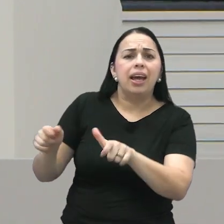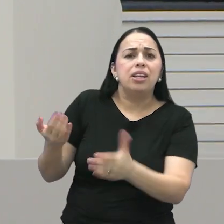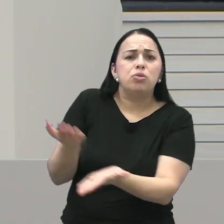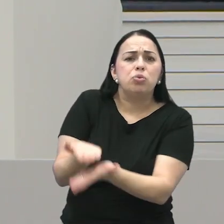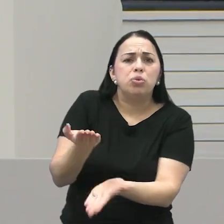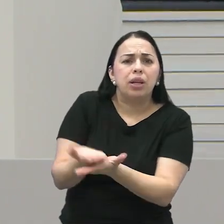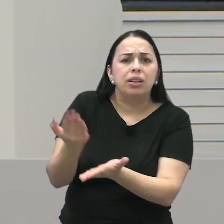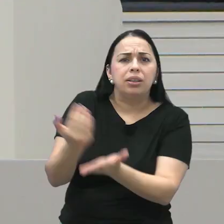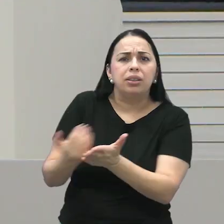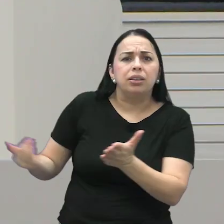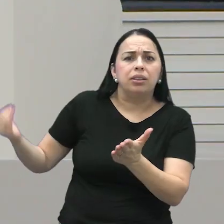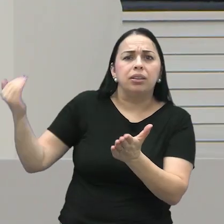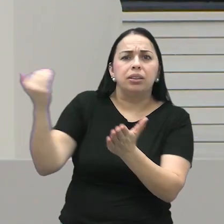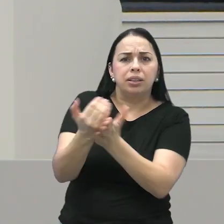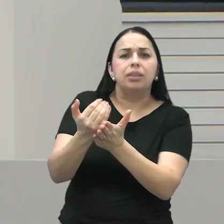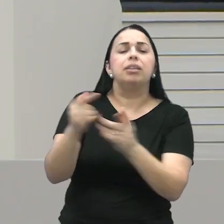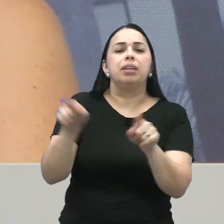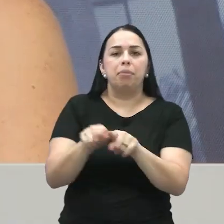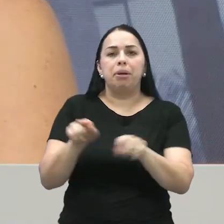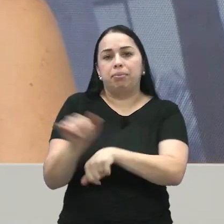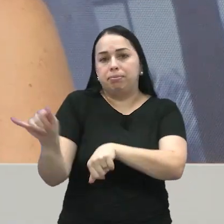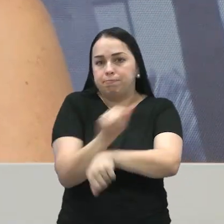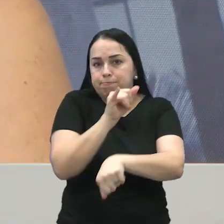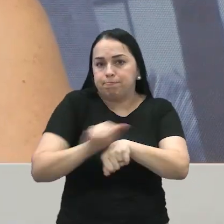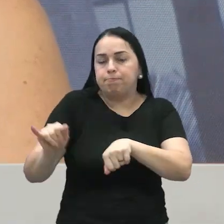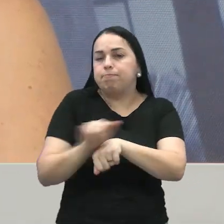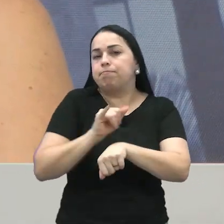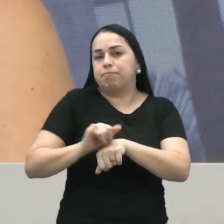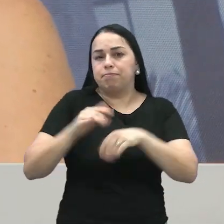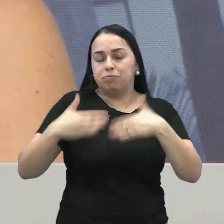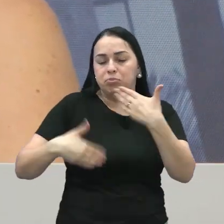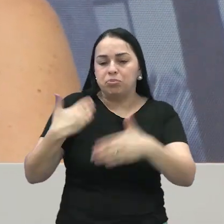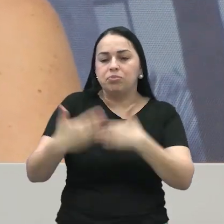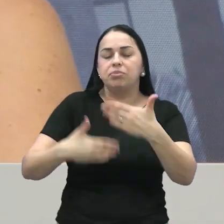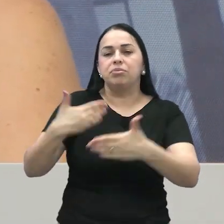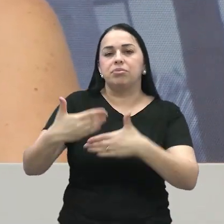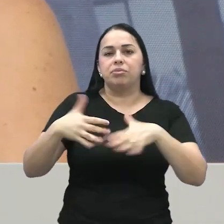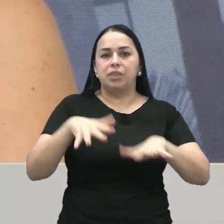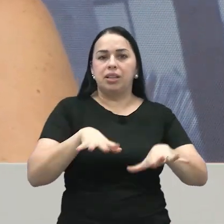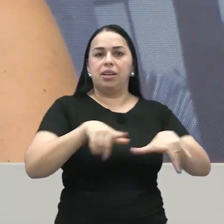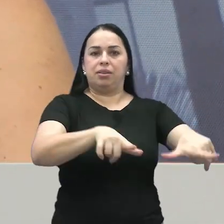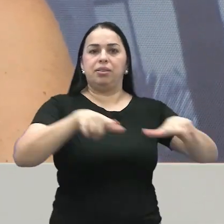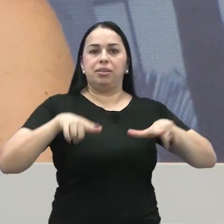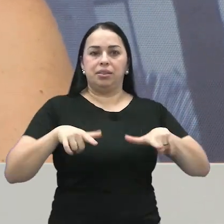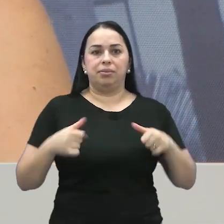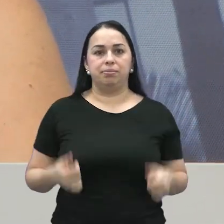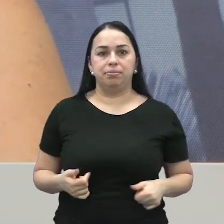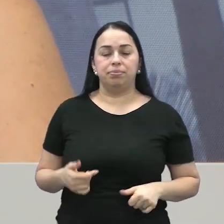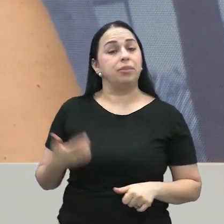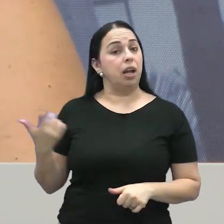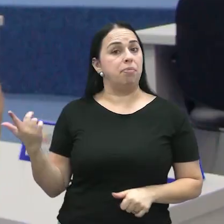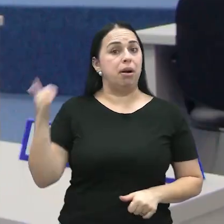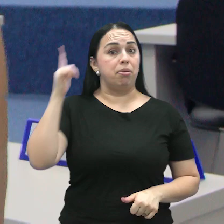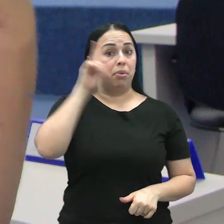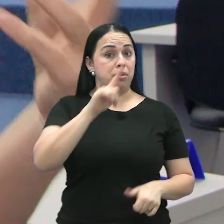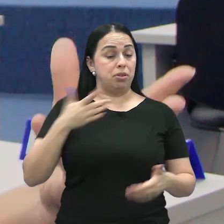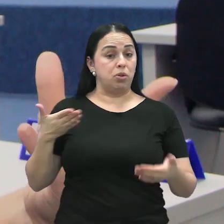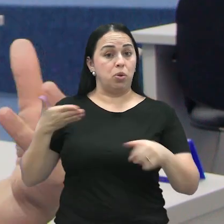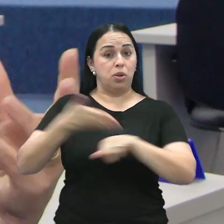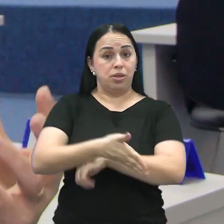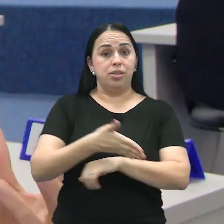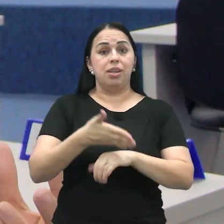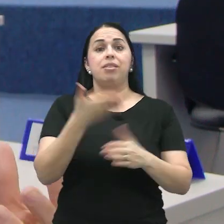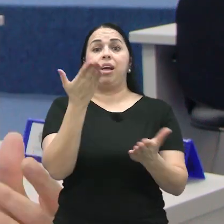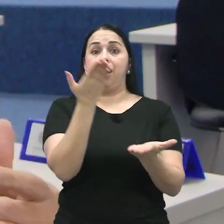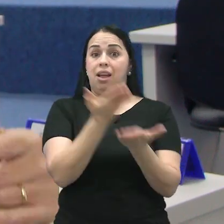buscam qualificação de ensino superior e defende medidas que facilitem a formação dos estudantes. É o